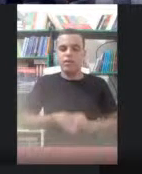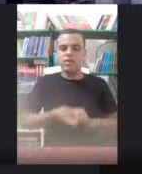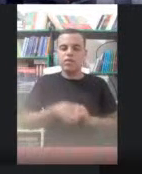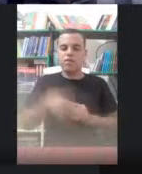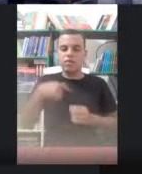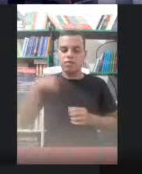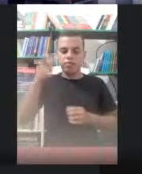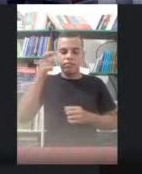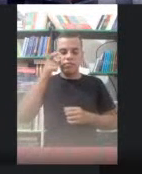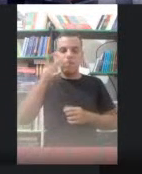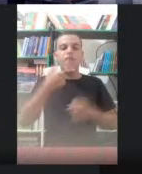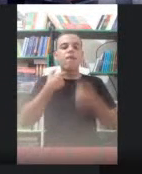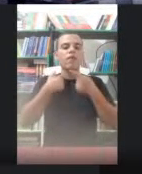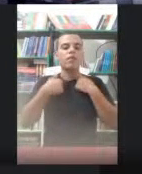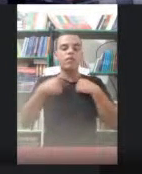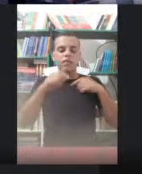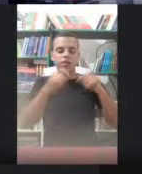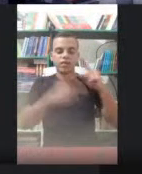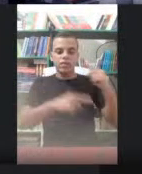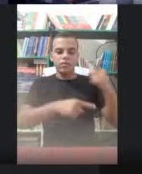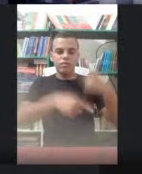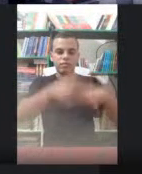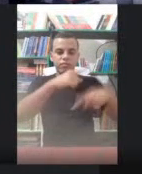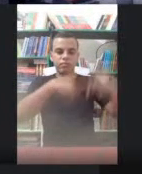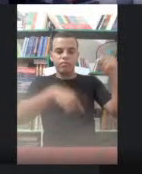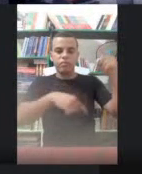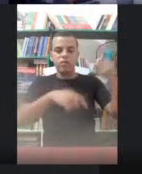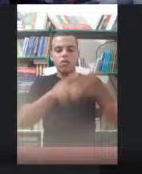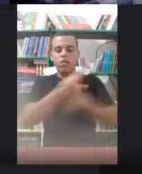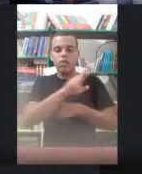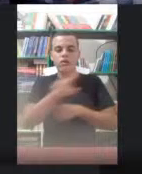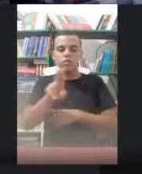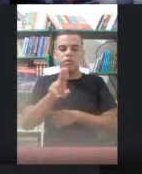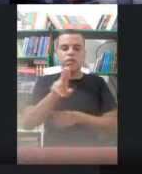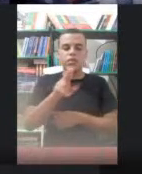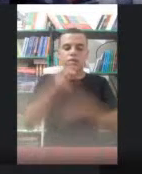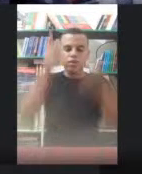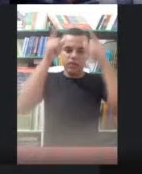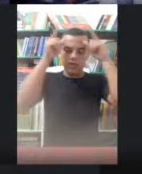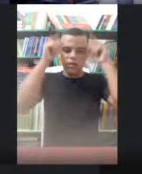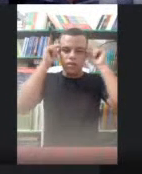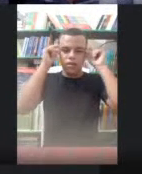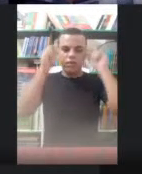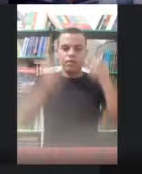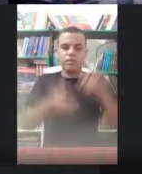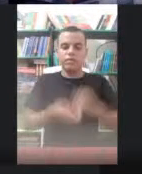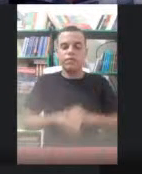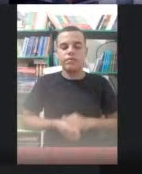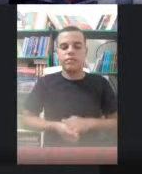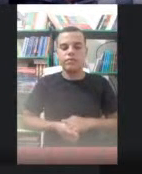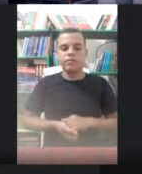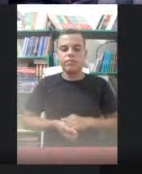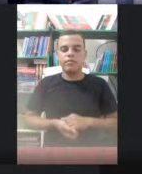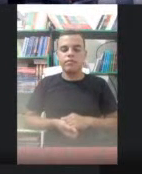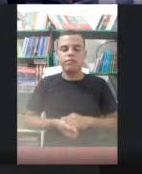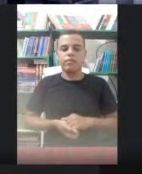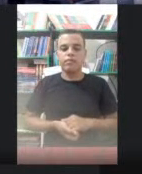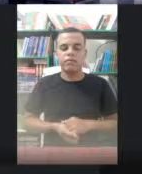multiplicar ao distrito sanitário, onde ela, né, o território dela a distrito, né, distrito sanitário